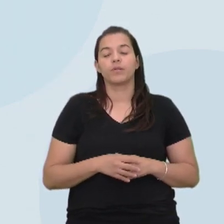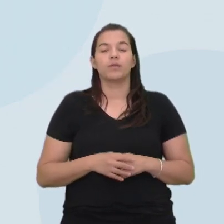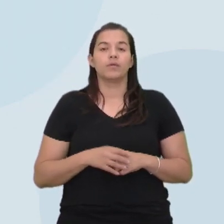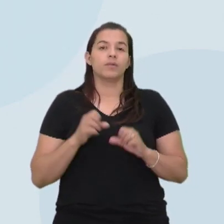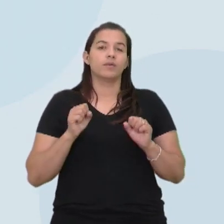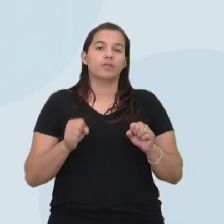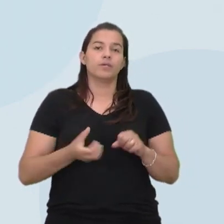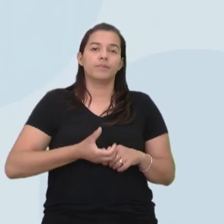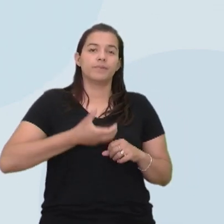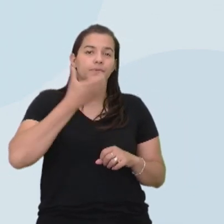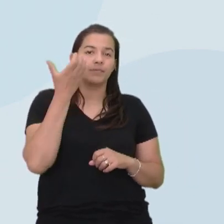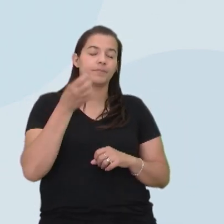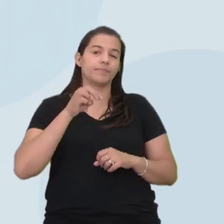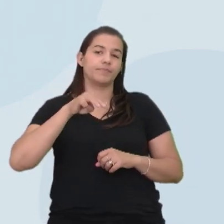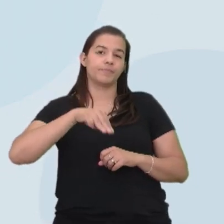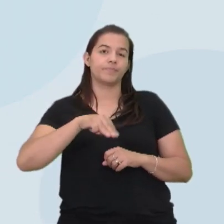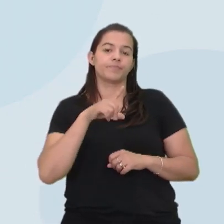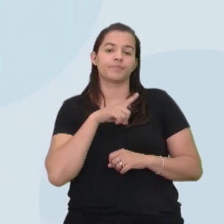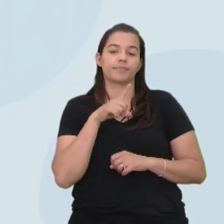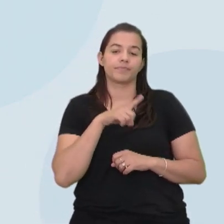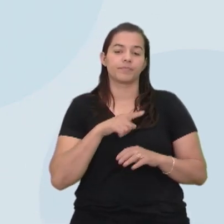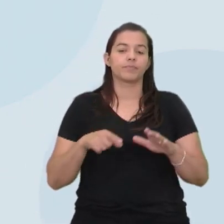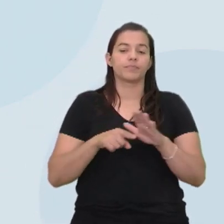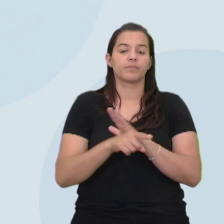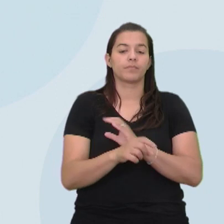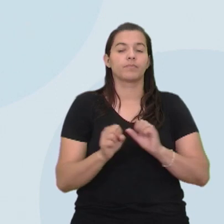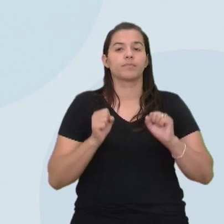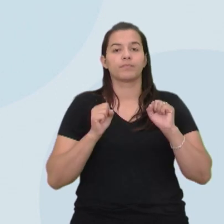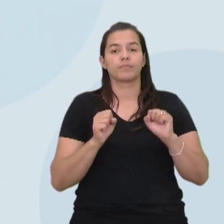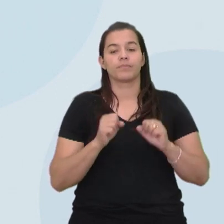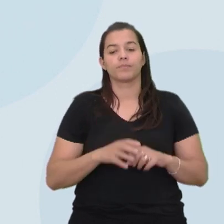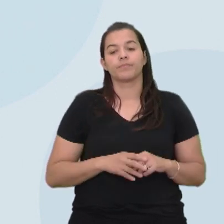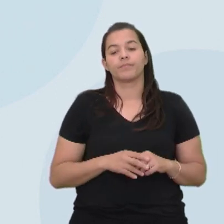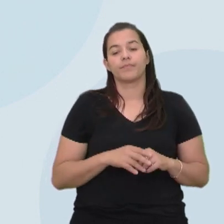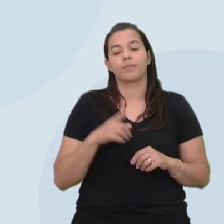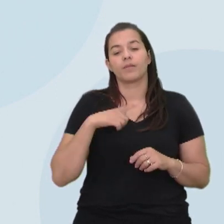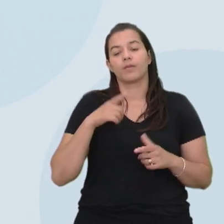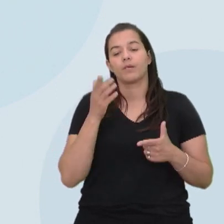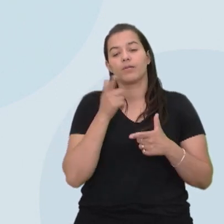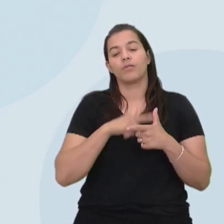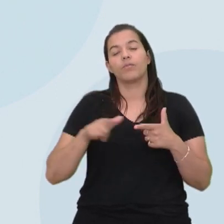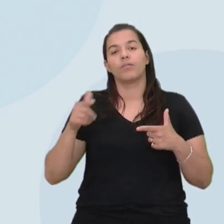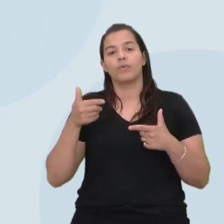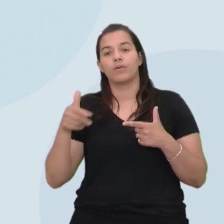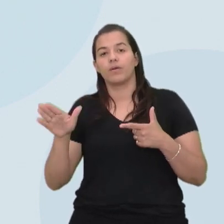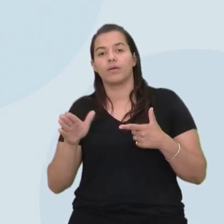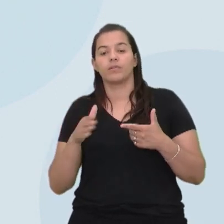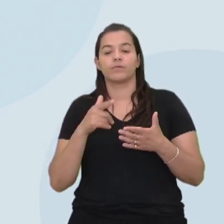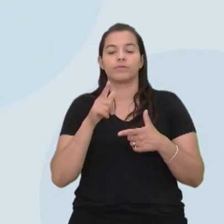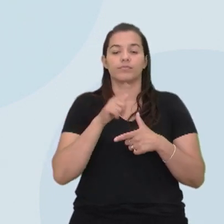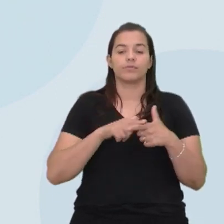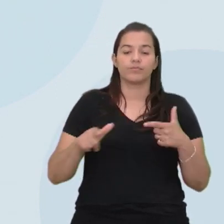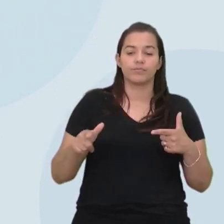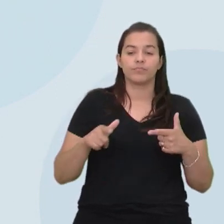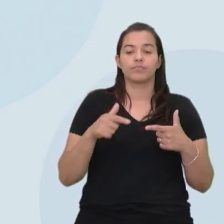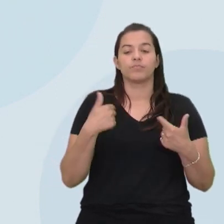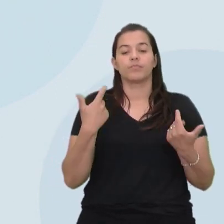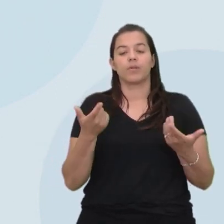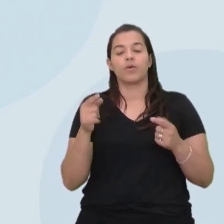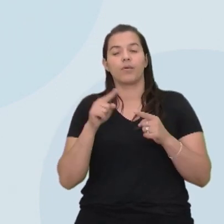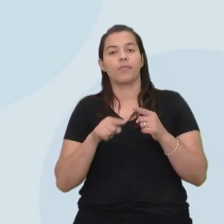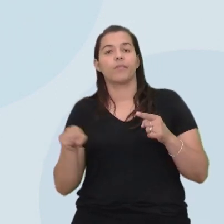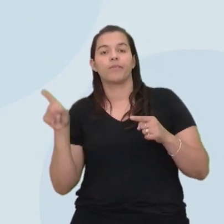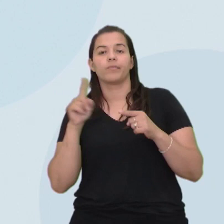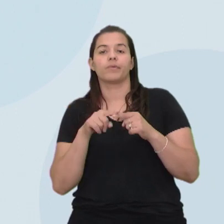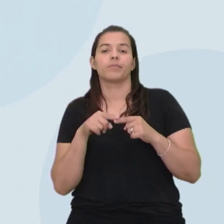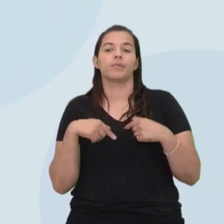maçã contém a letra M? Pode perguntar, condicional. Aí você pode dividir qual é o resto disso dividido por isso, qual é o arredondamento